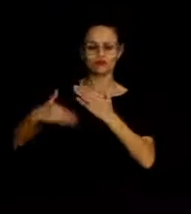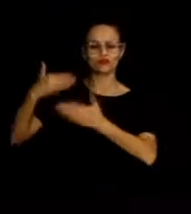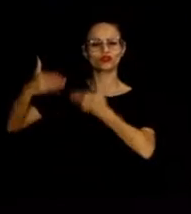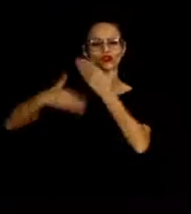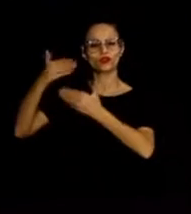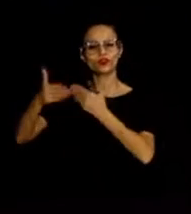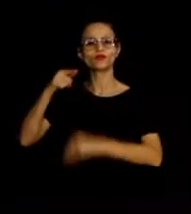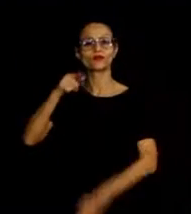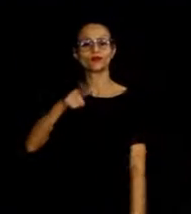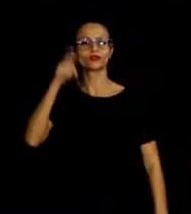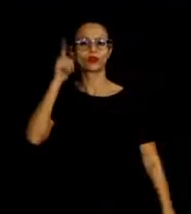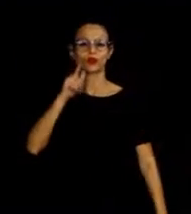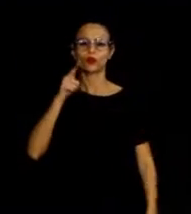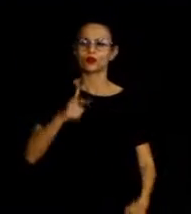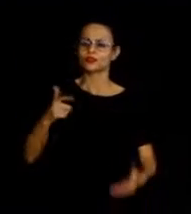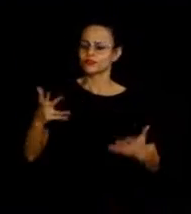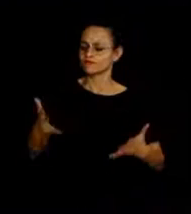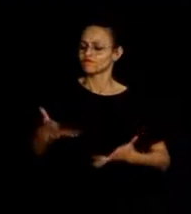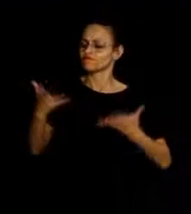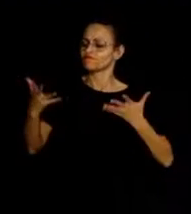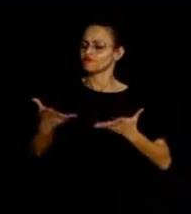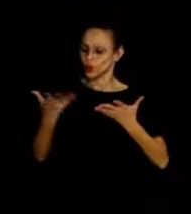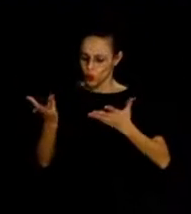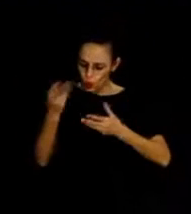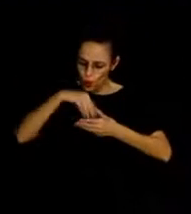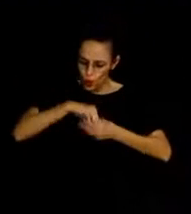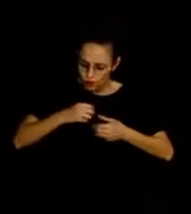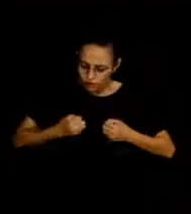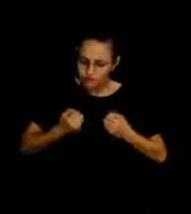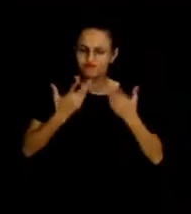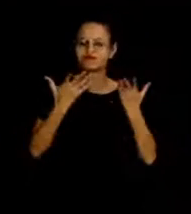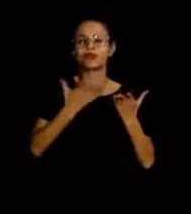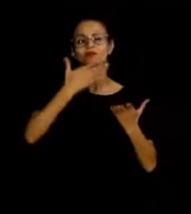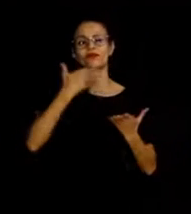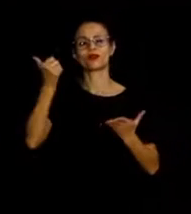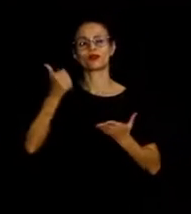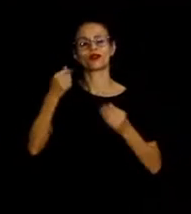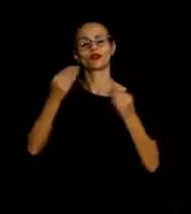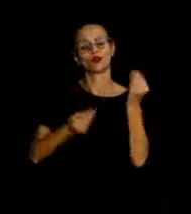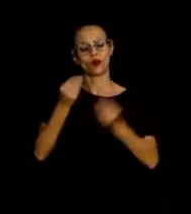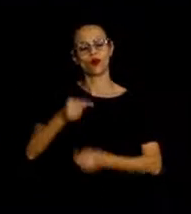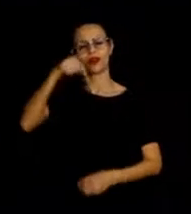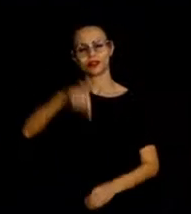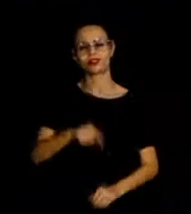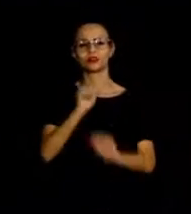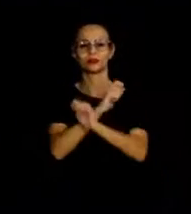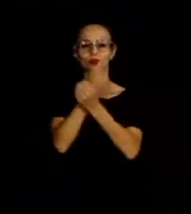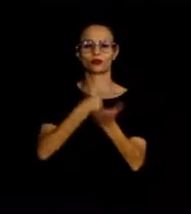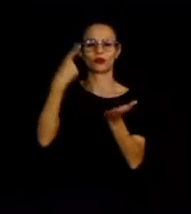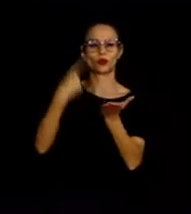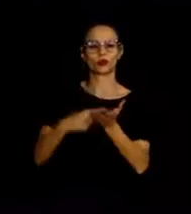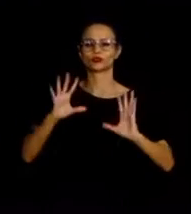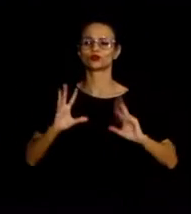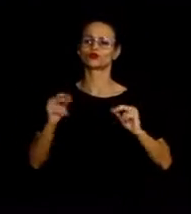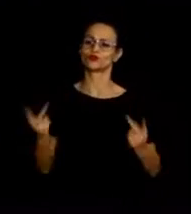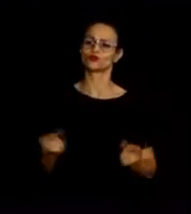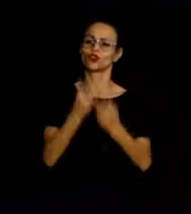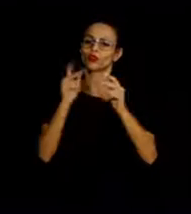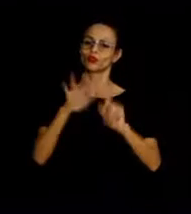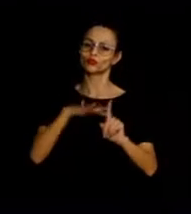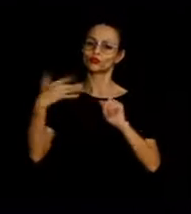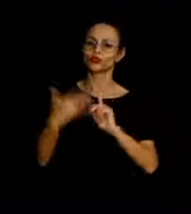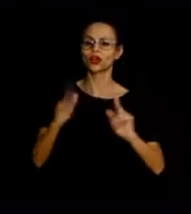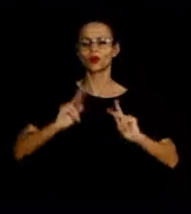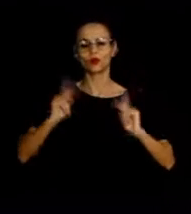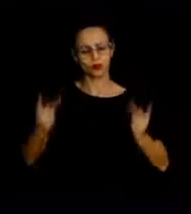desenvolver você consegue fomentar aquilo que há de melhor em você dentro de uma universidade comprometida com todos os valores sociais